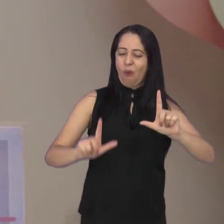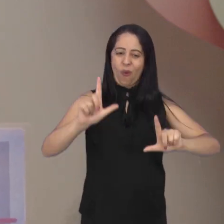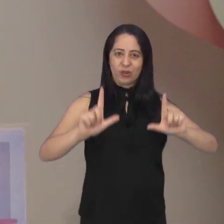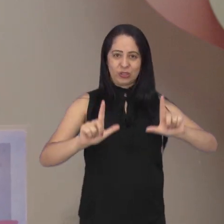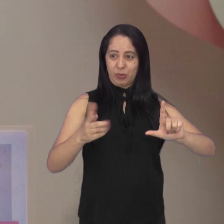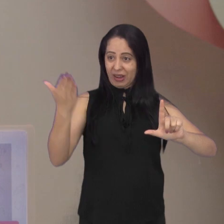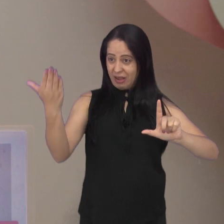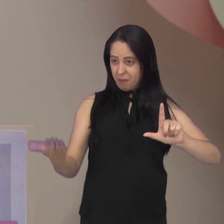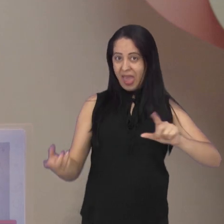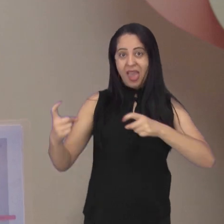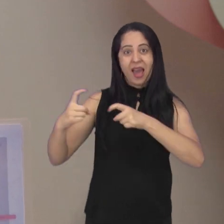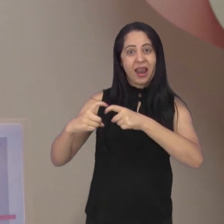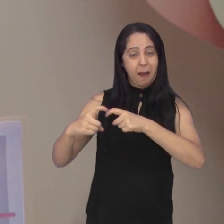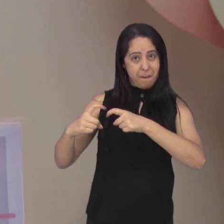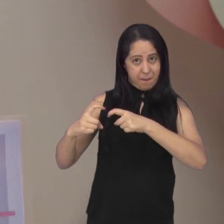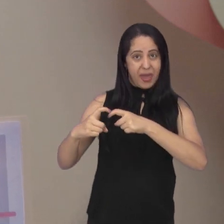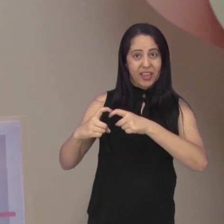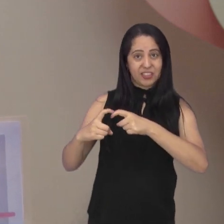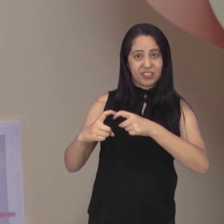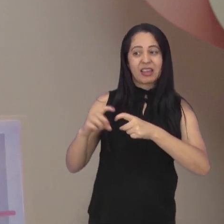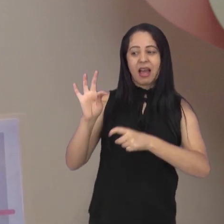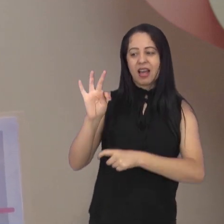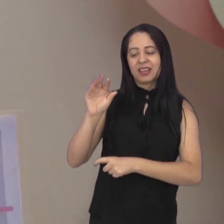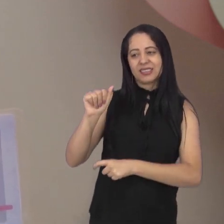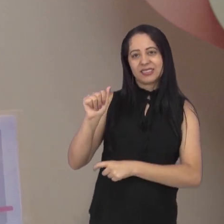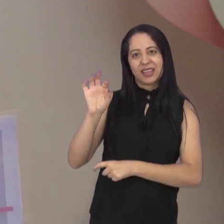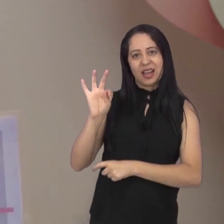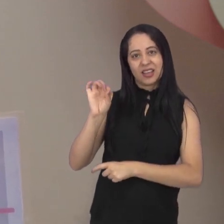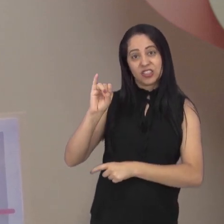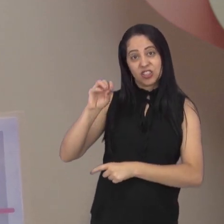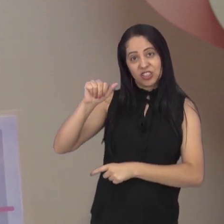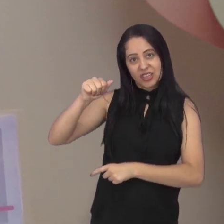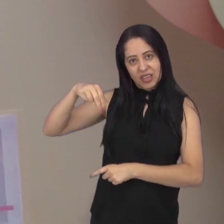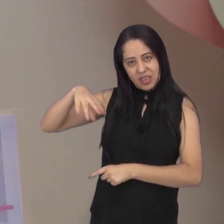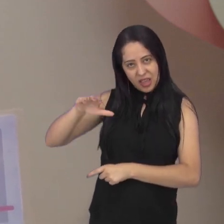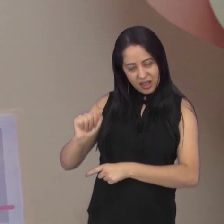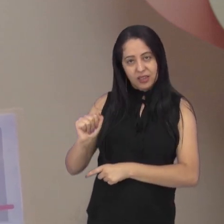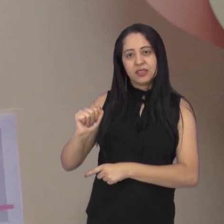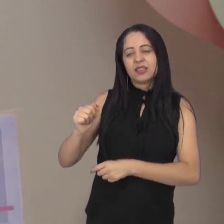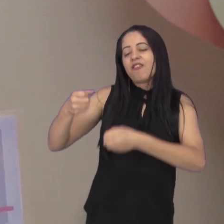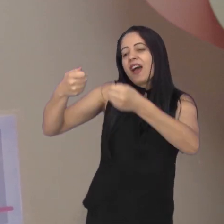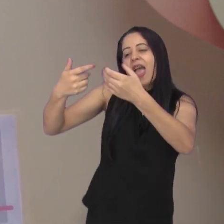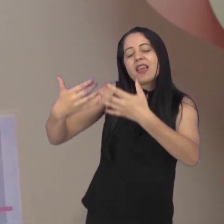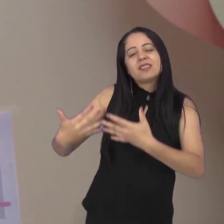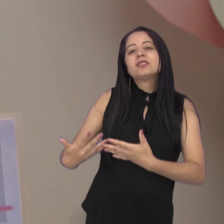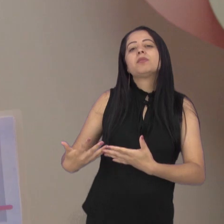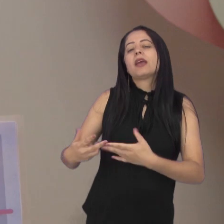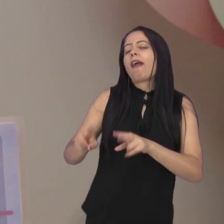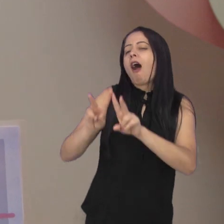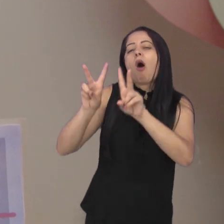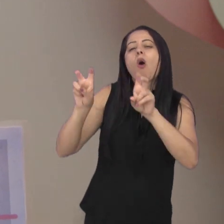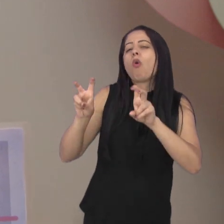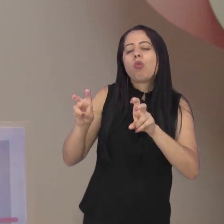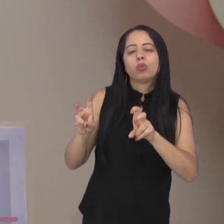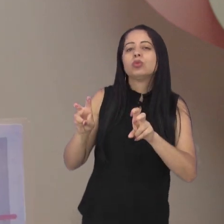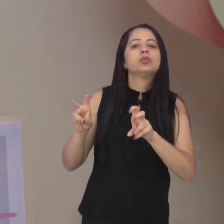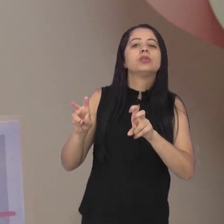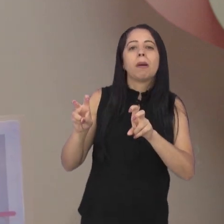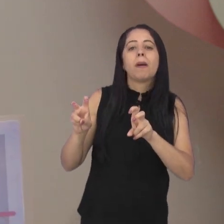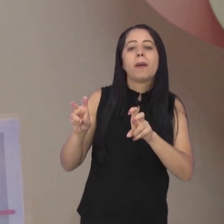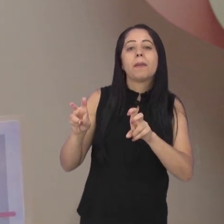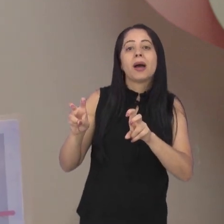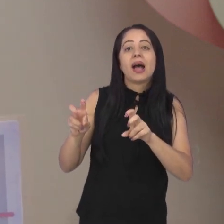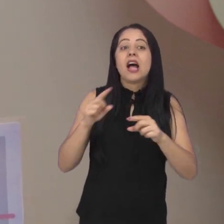a alergista e imunologista, doutora Tatiana Camargo dos Santos, que neste bloco vai